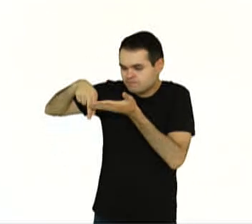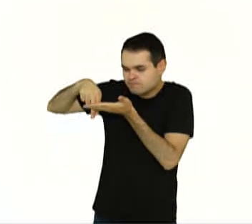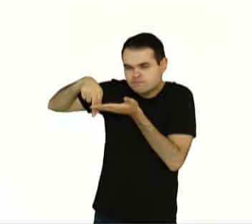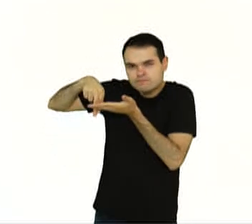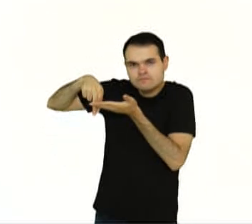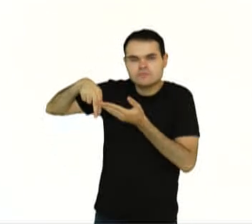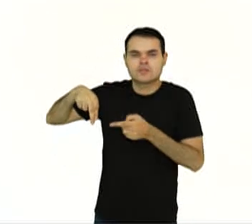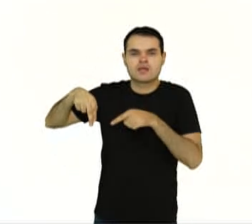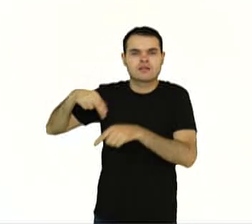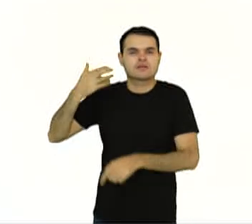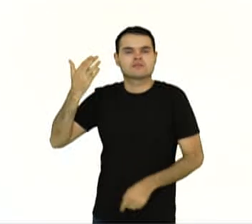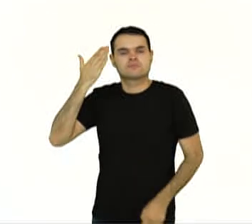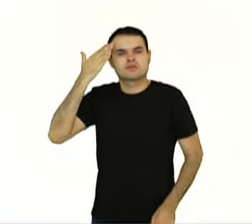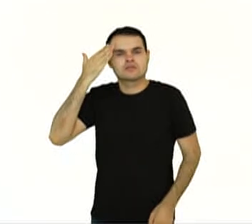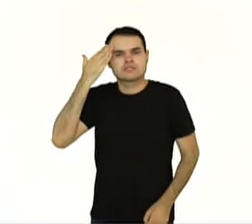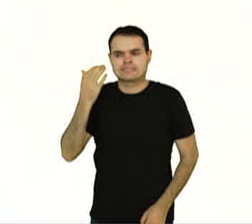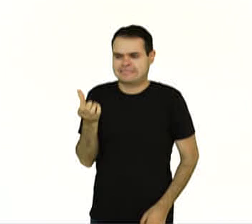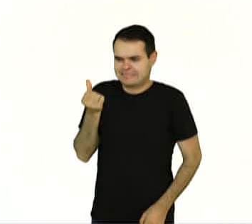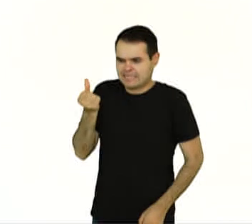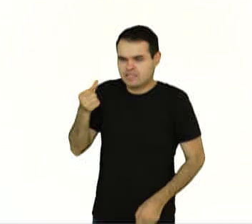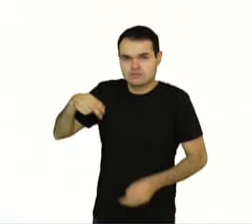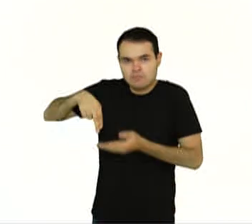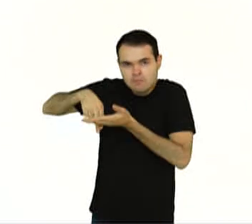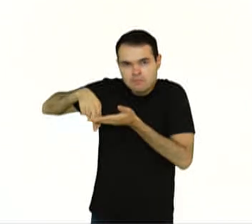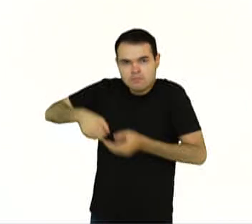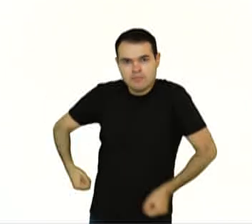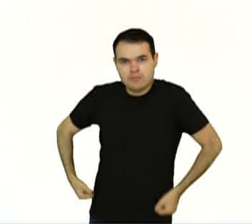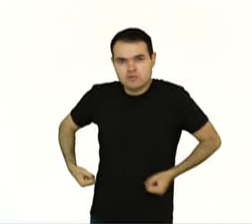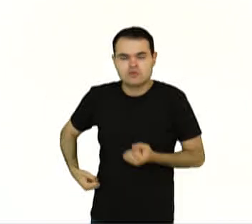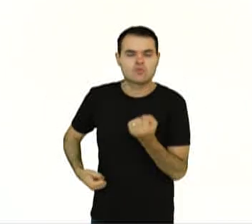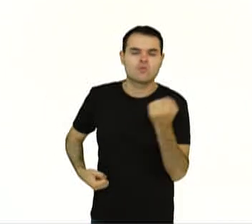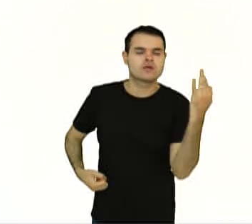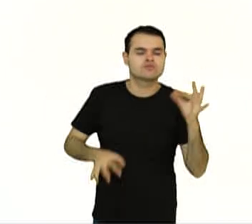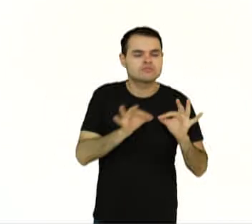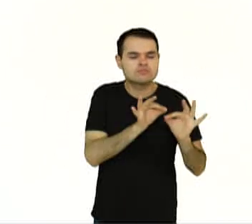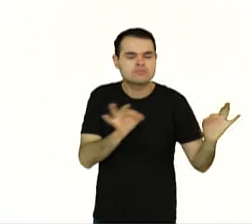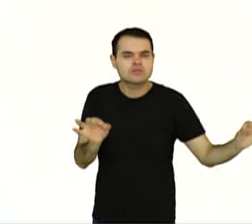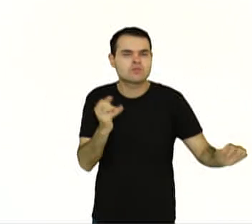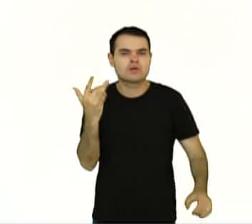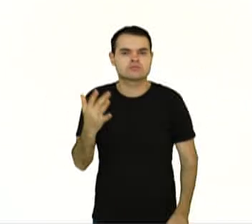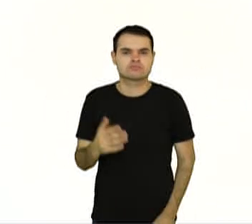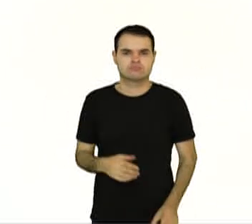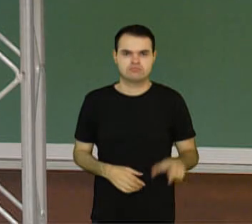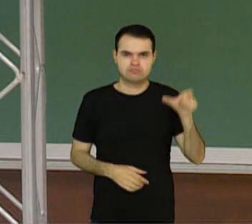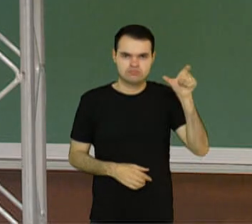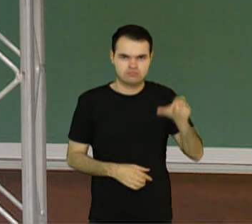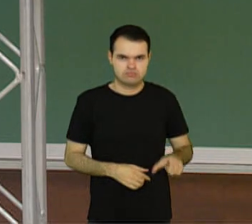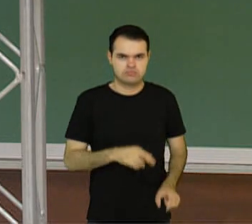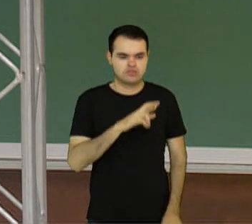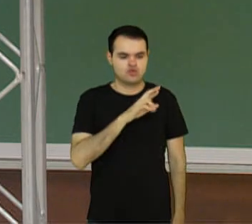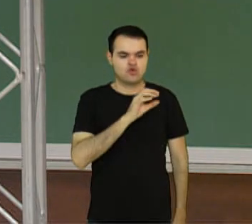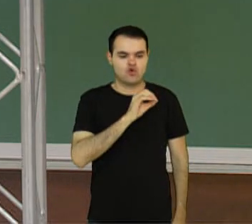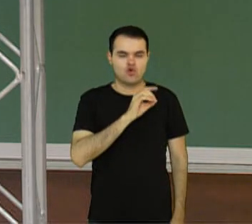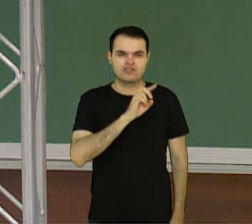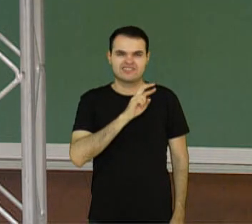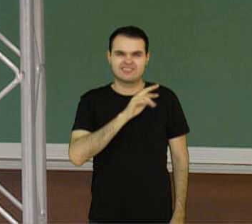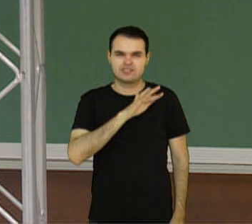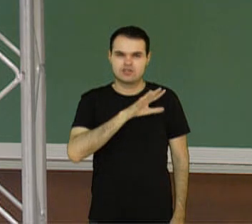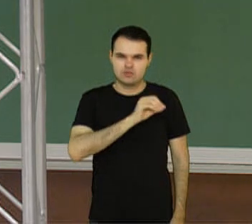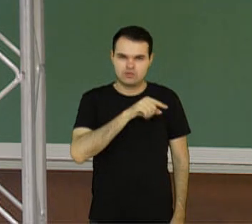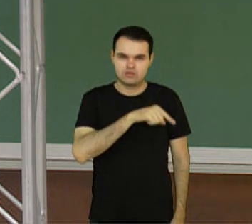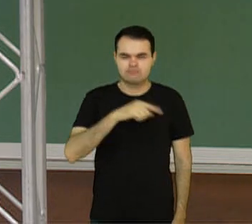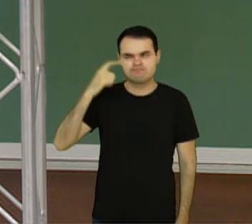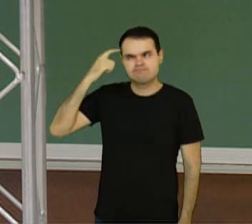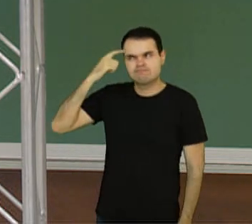ela precisa para fazer 6 bermudas. Veja o raciocínio de Rodrigo. Então é simples, ó. Para